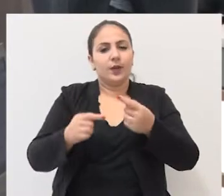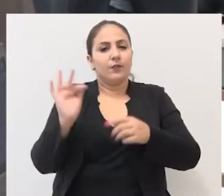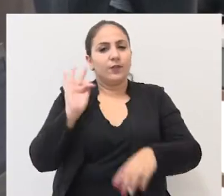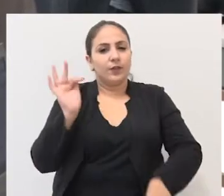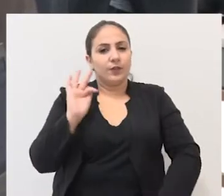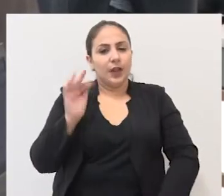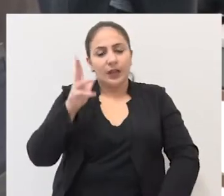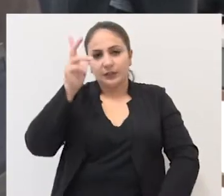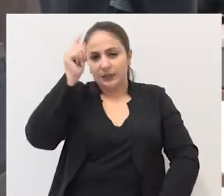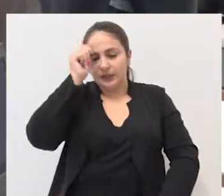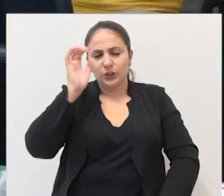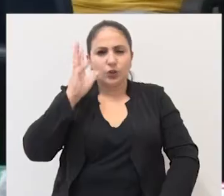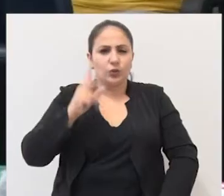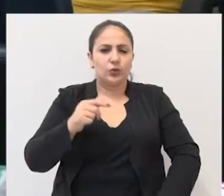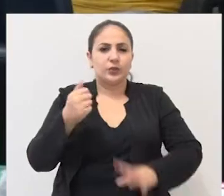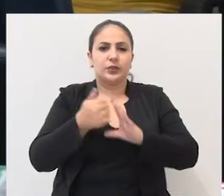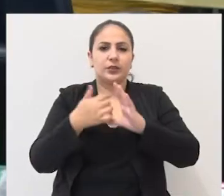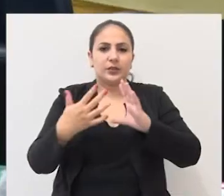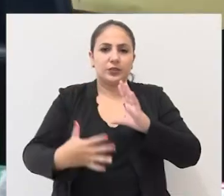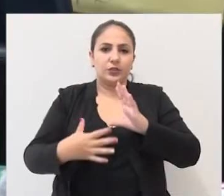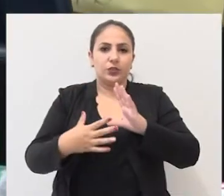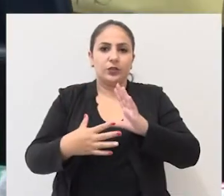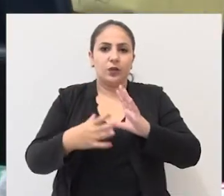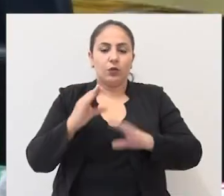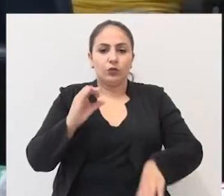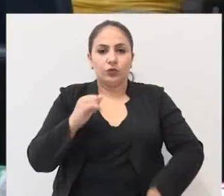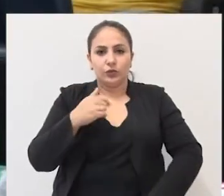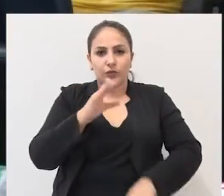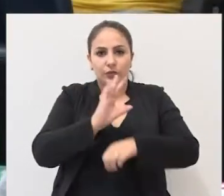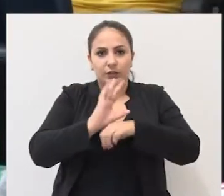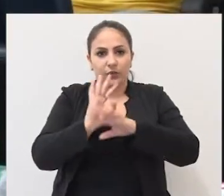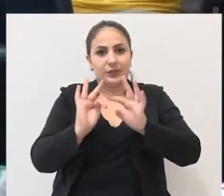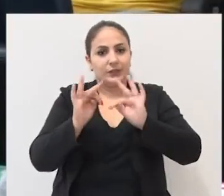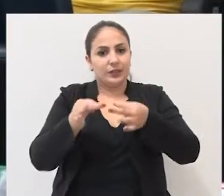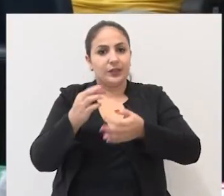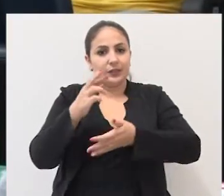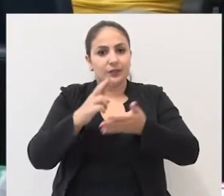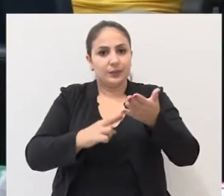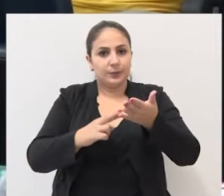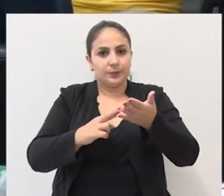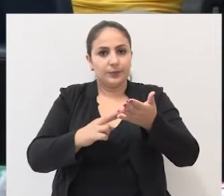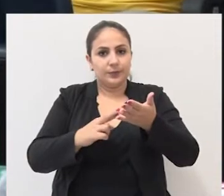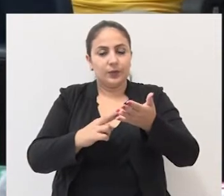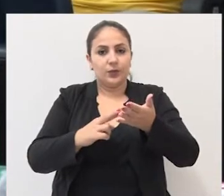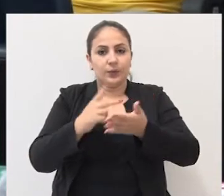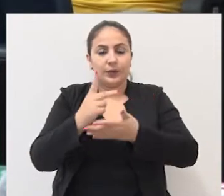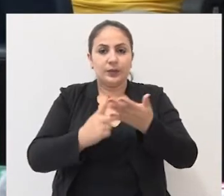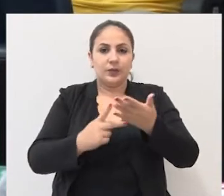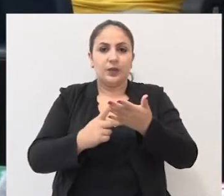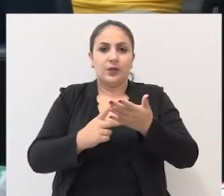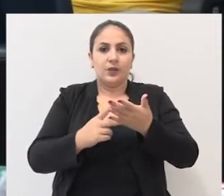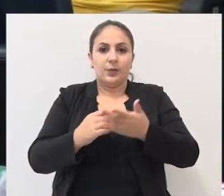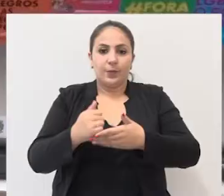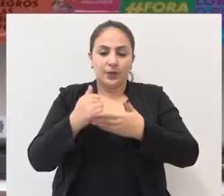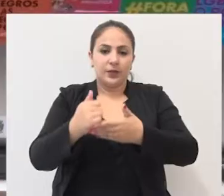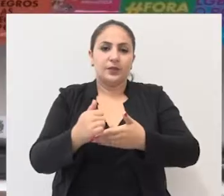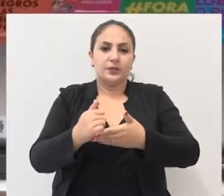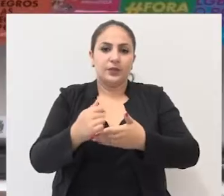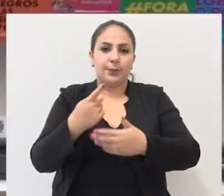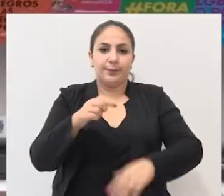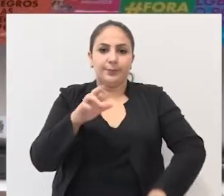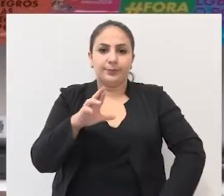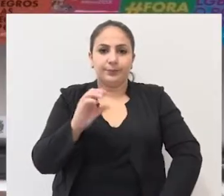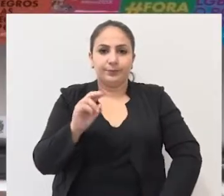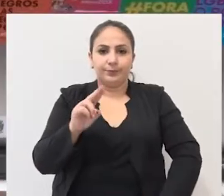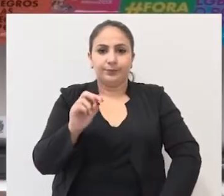e, após a análise dos aspectos constitucionais e técnicos, recebeu parecer favorável da Procuradoria.